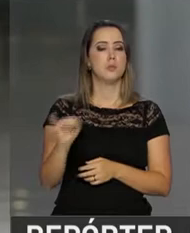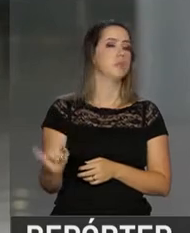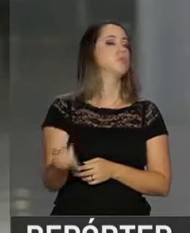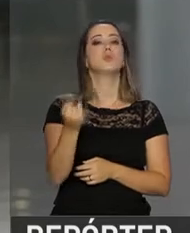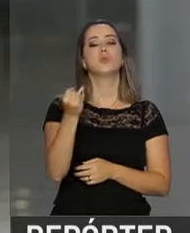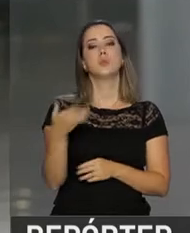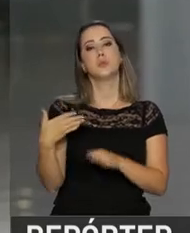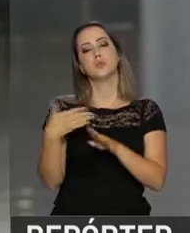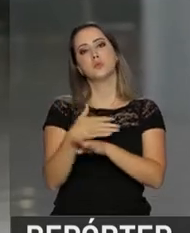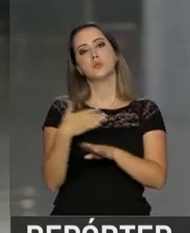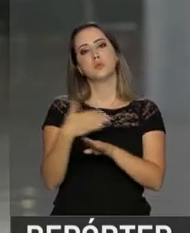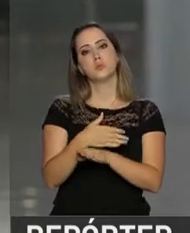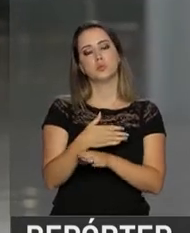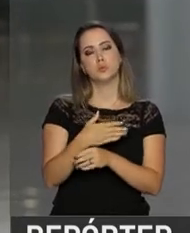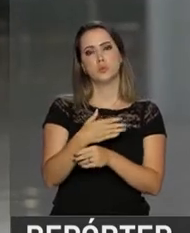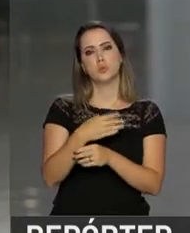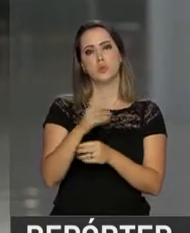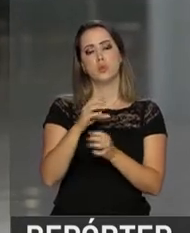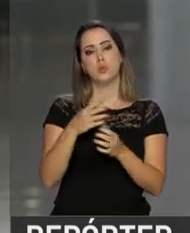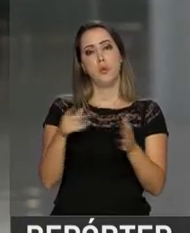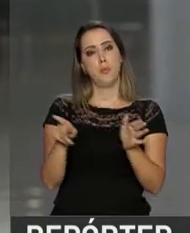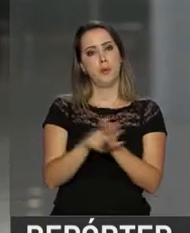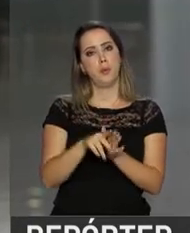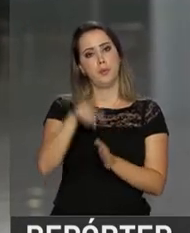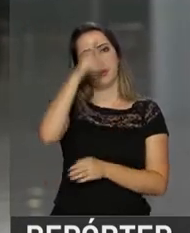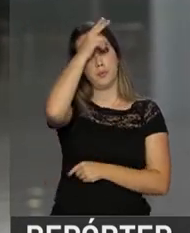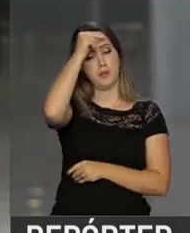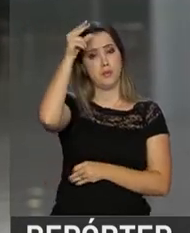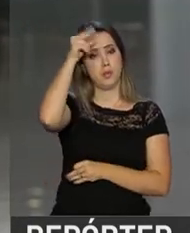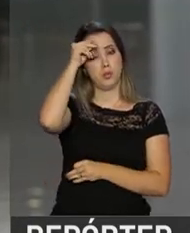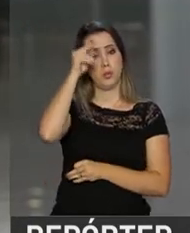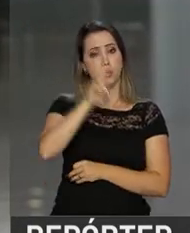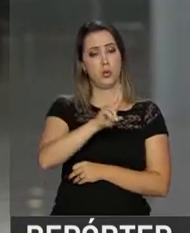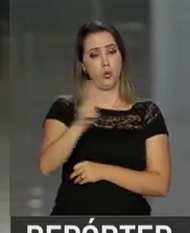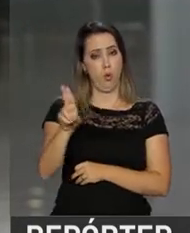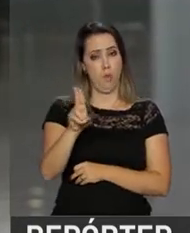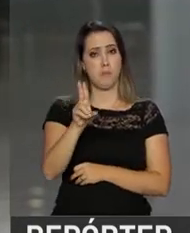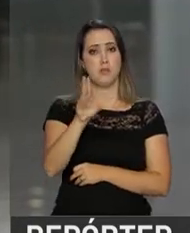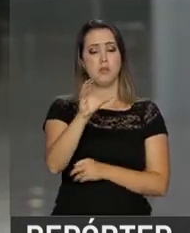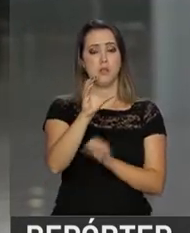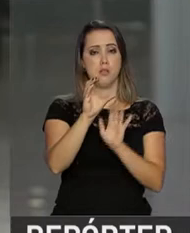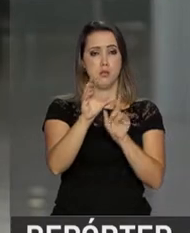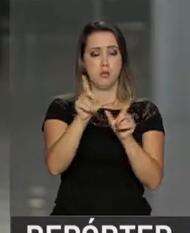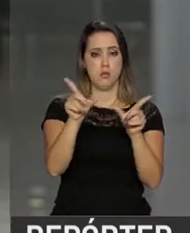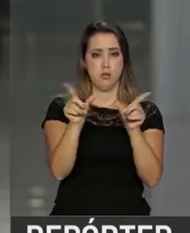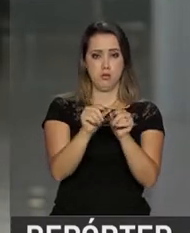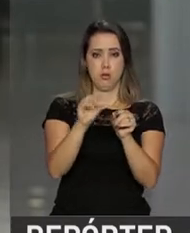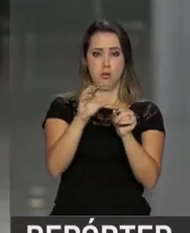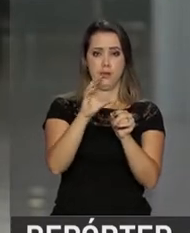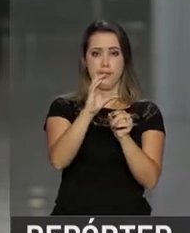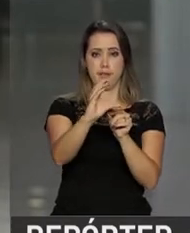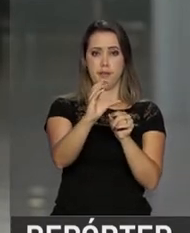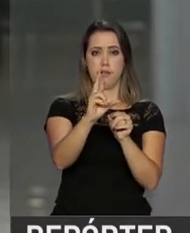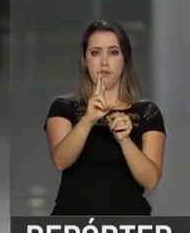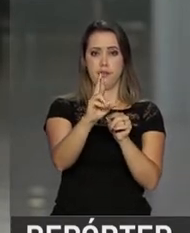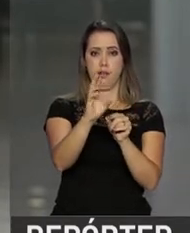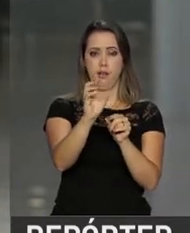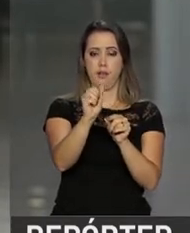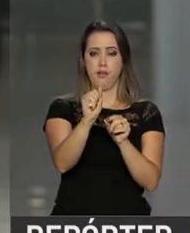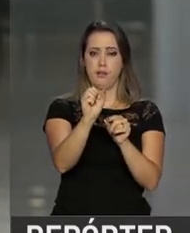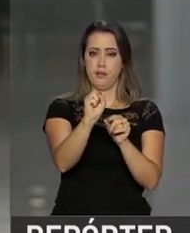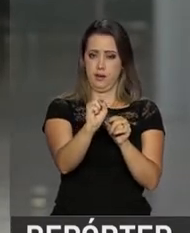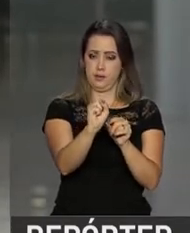de comparecer a um serviço da prefeitura municipal chamado cras para atualizar seu cadastro aliás já há